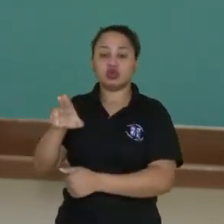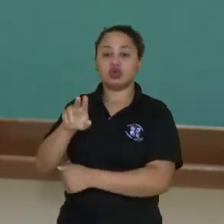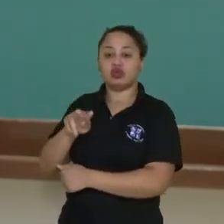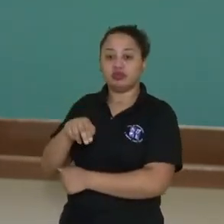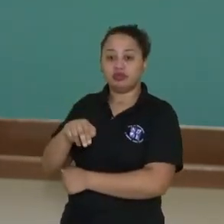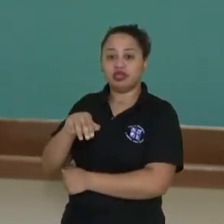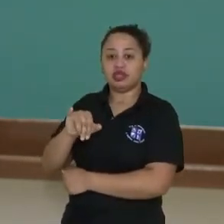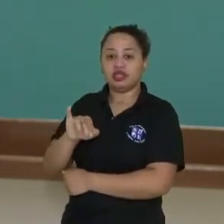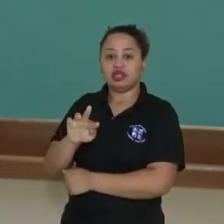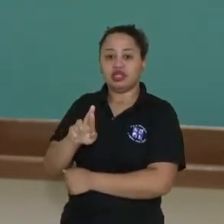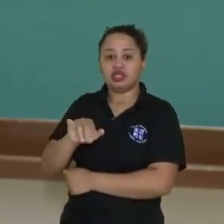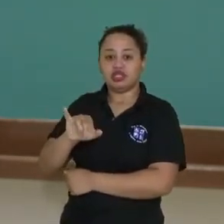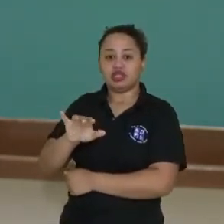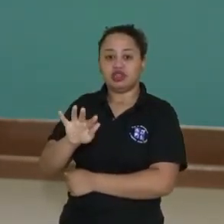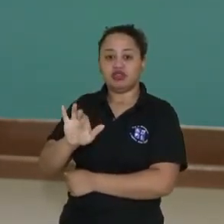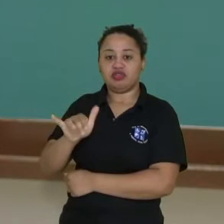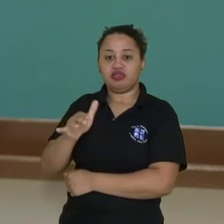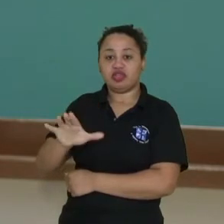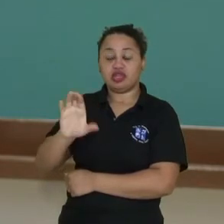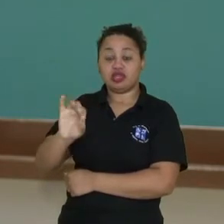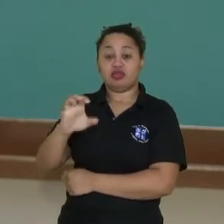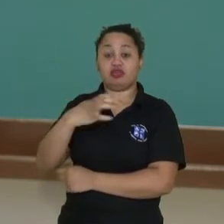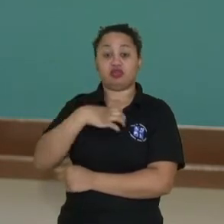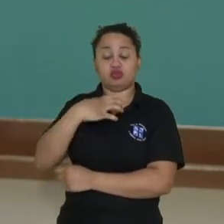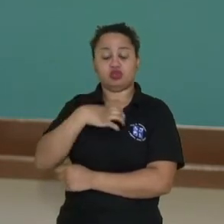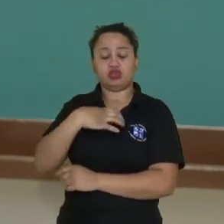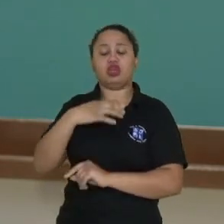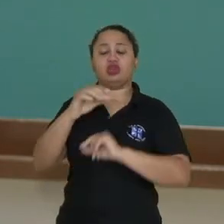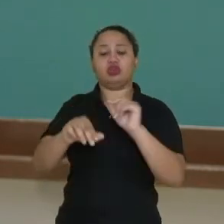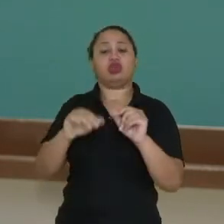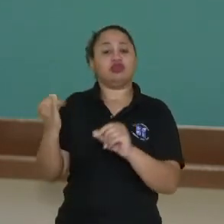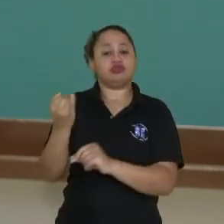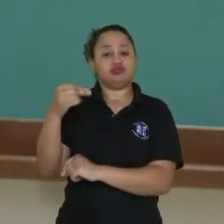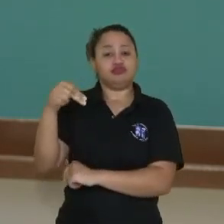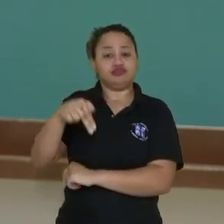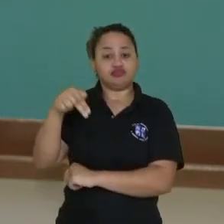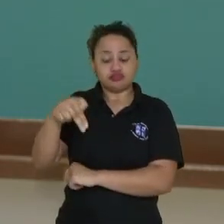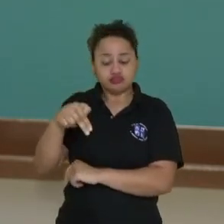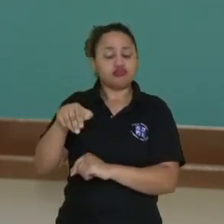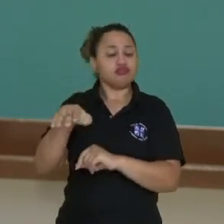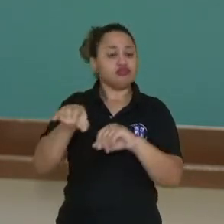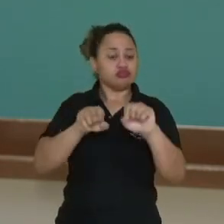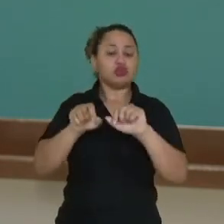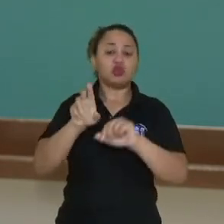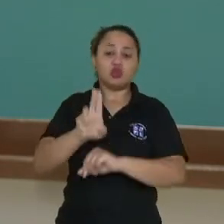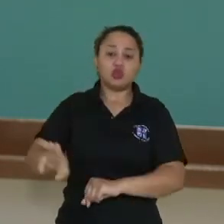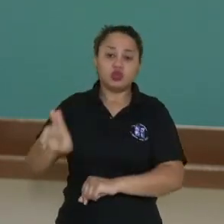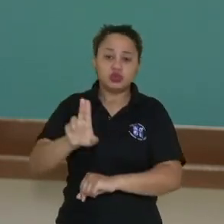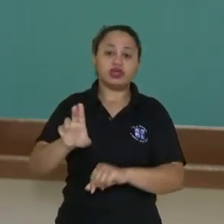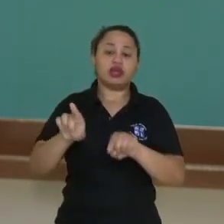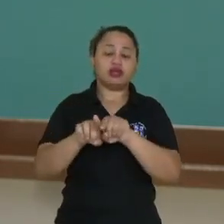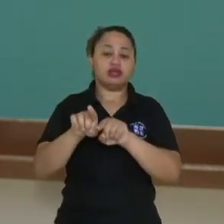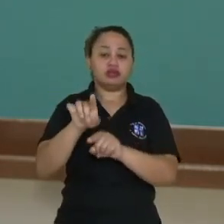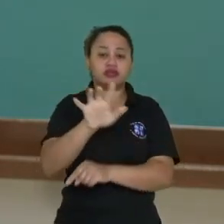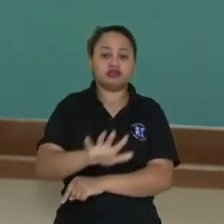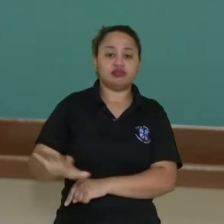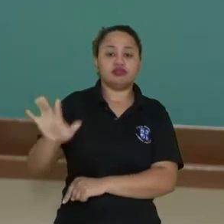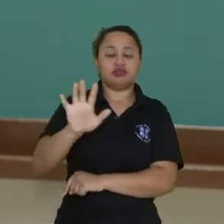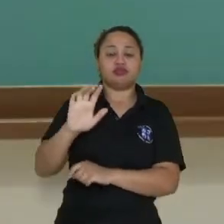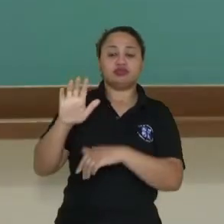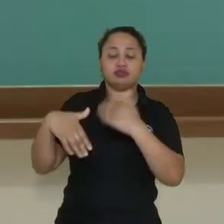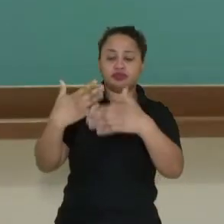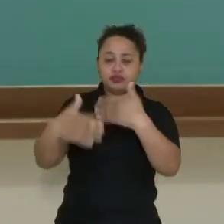uma importante forma de fixar esse nitrogênio, né? E utilizá-lo no ambiente, ali, no